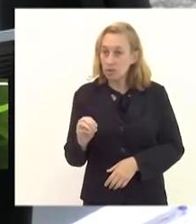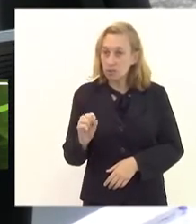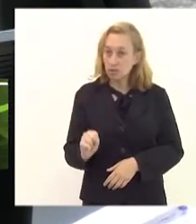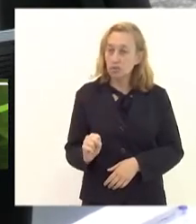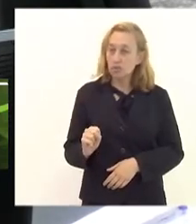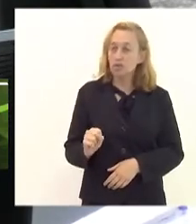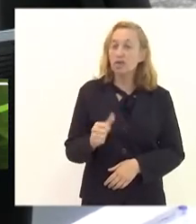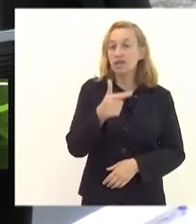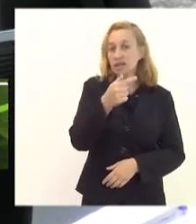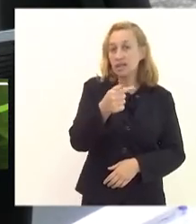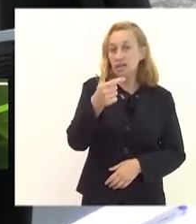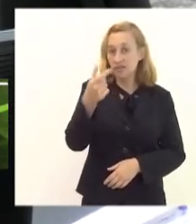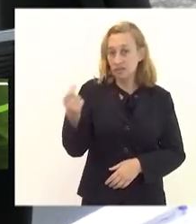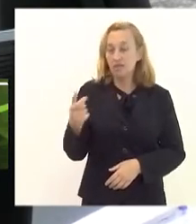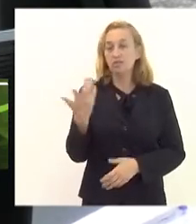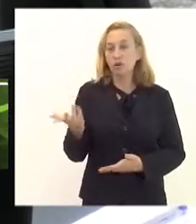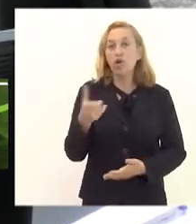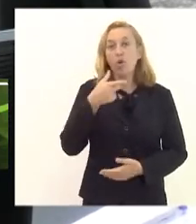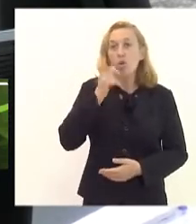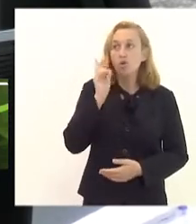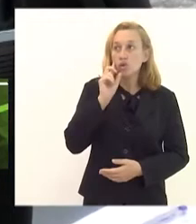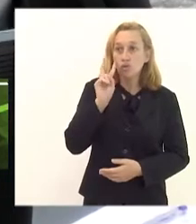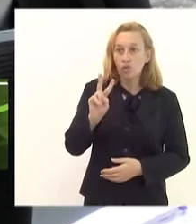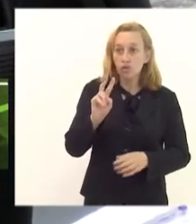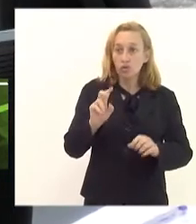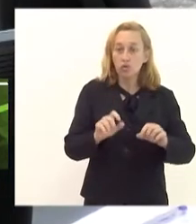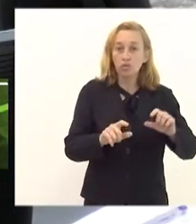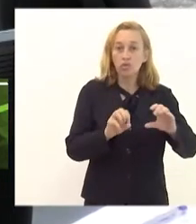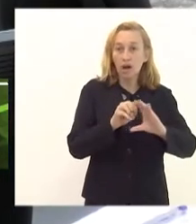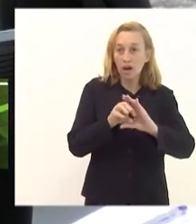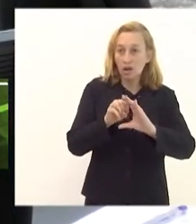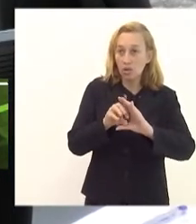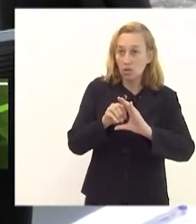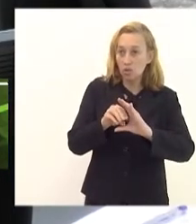720 milímetros. Ontem eu vi a Globo News,